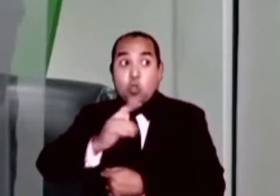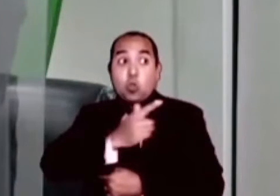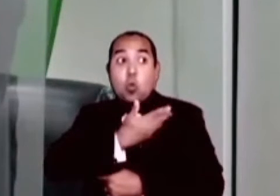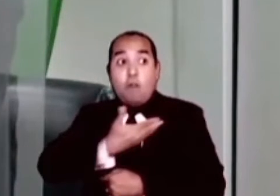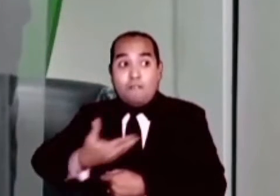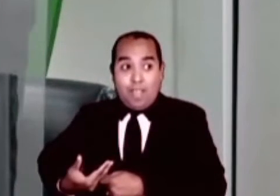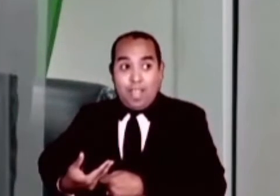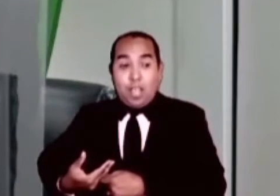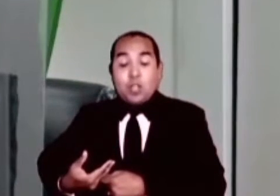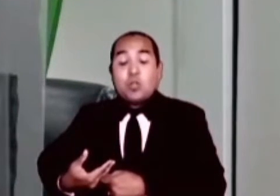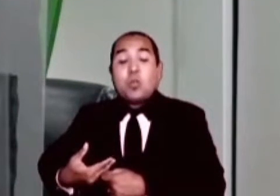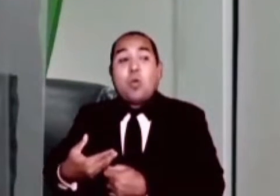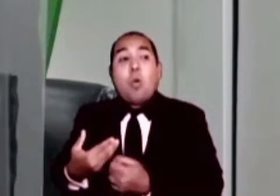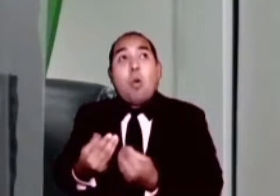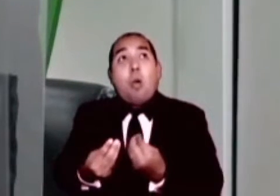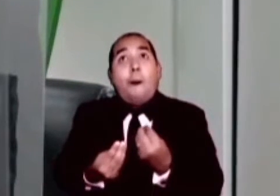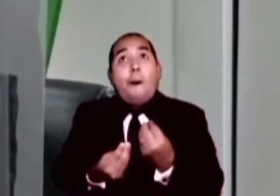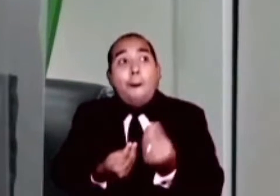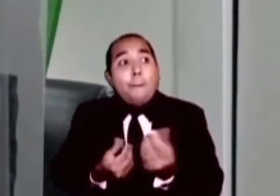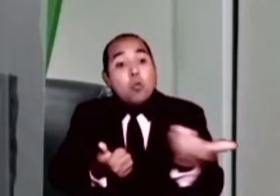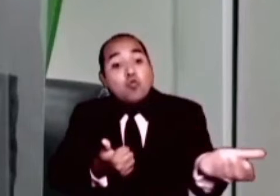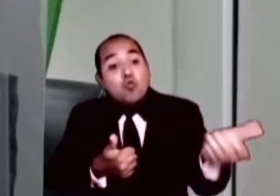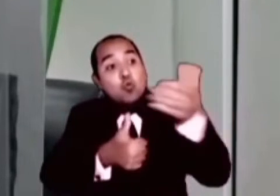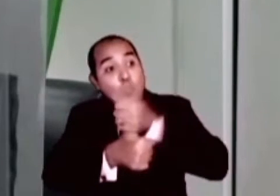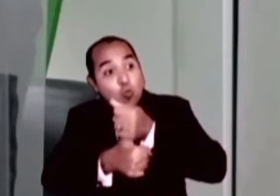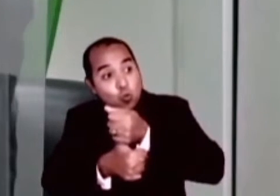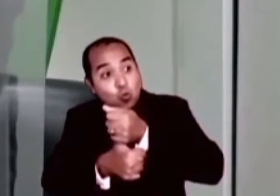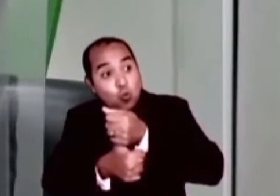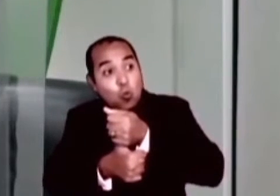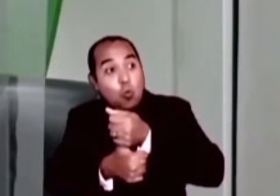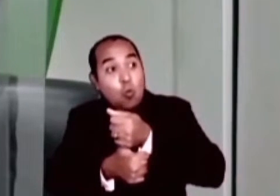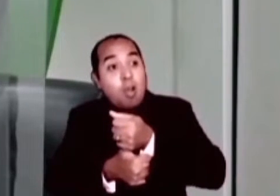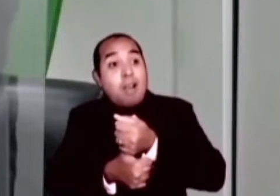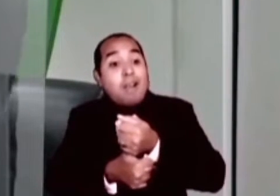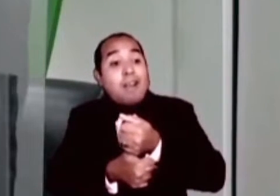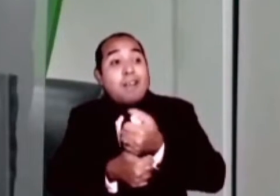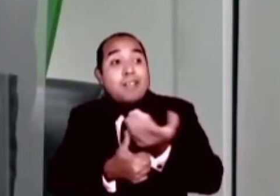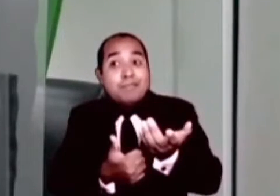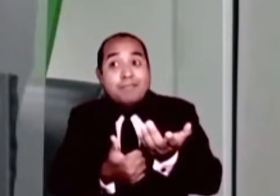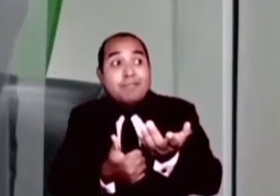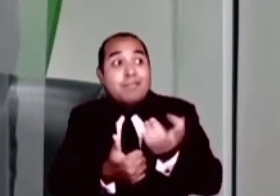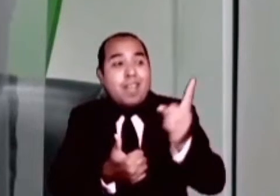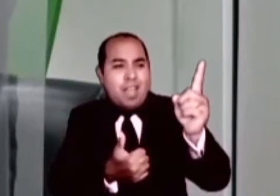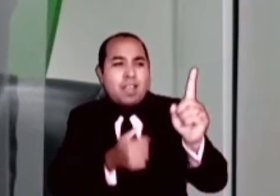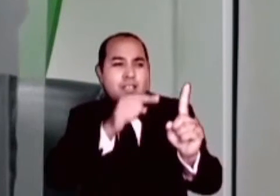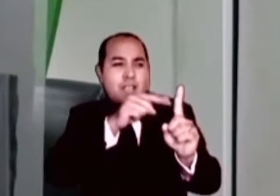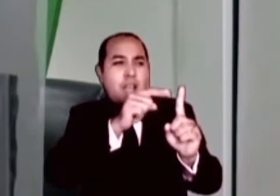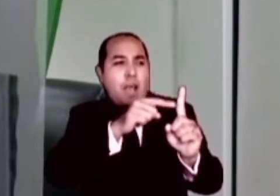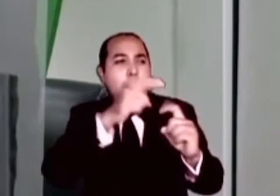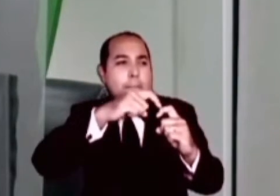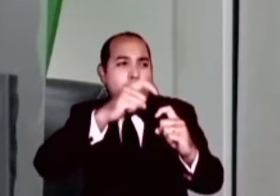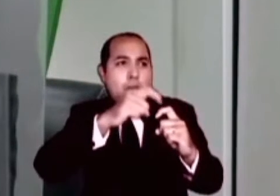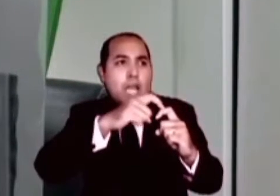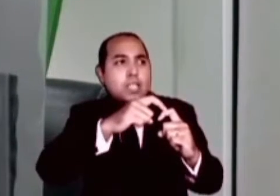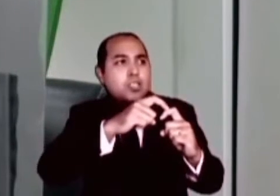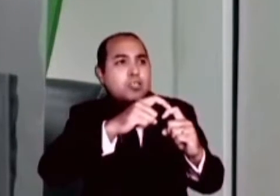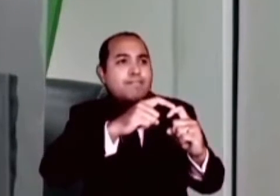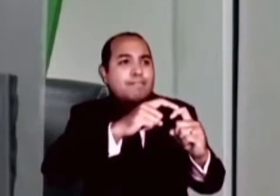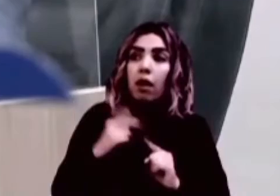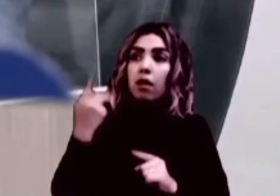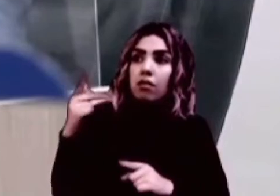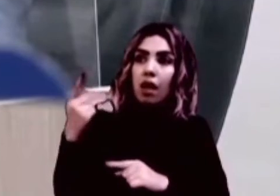a uma pessoa para que se coloque no lugar enquanto essa doutora, essa outra doutora, retorne ao seu posto de